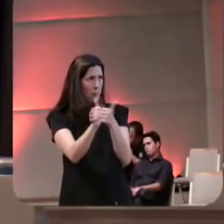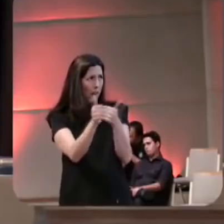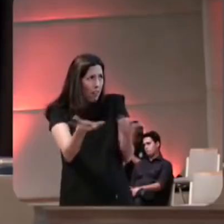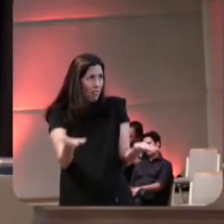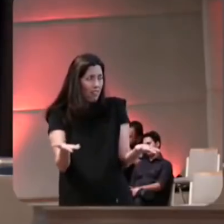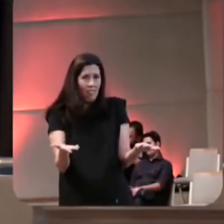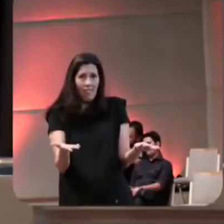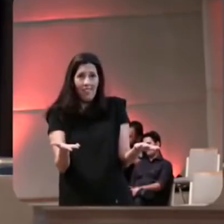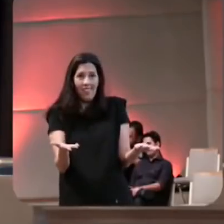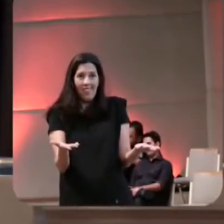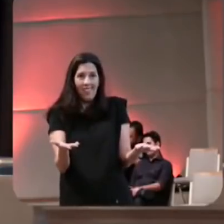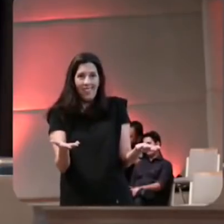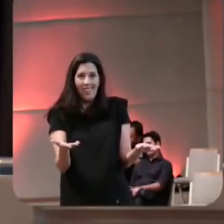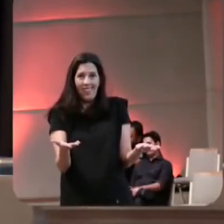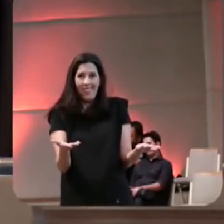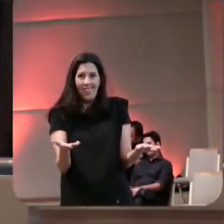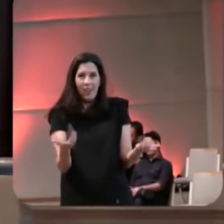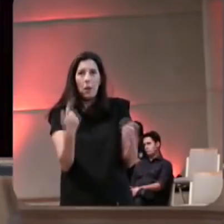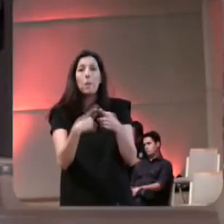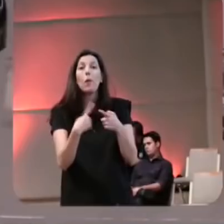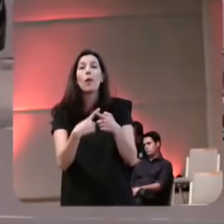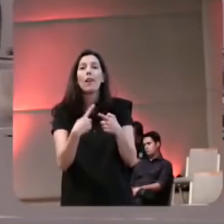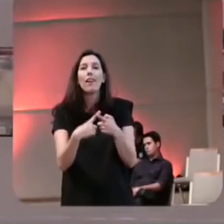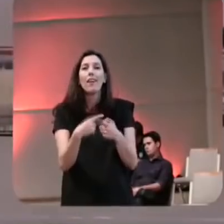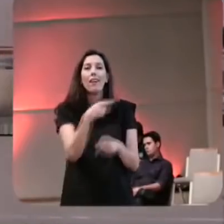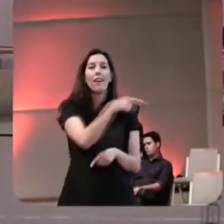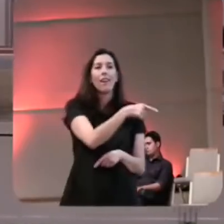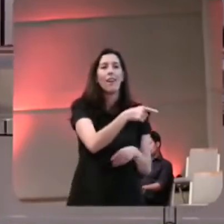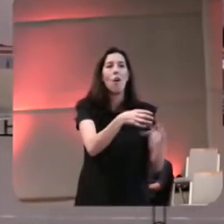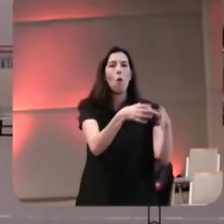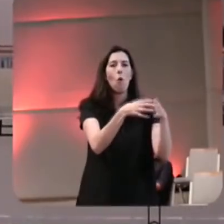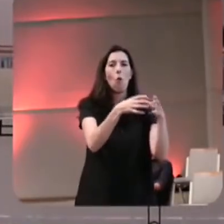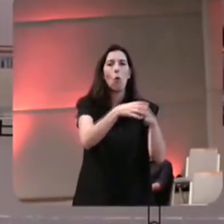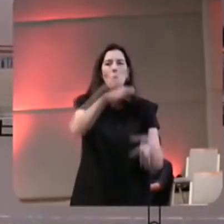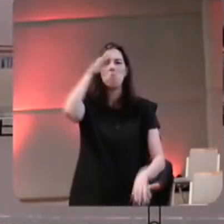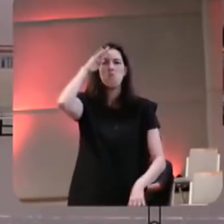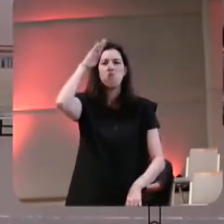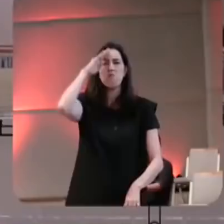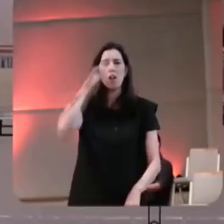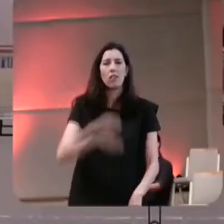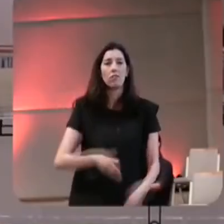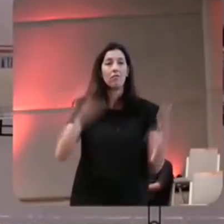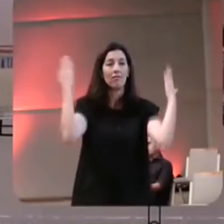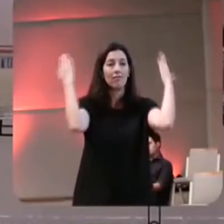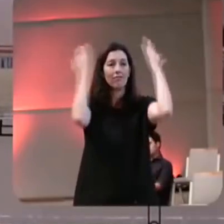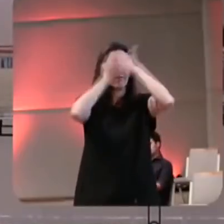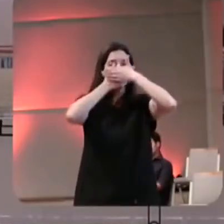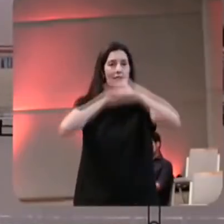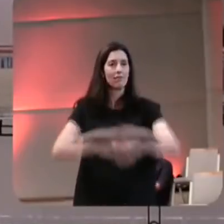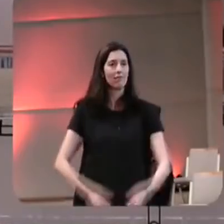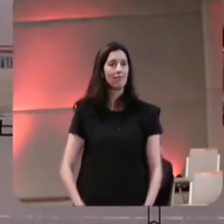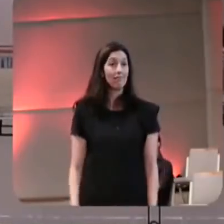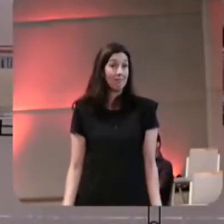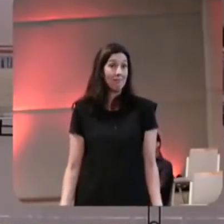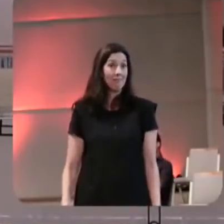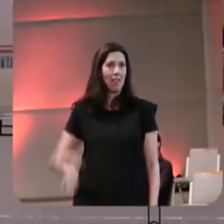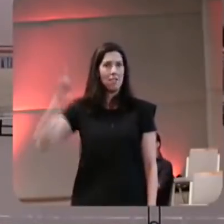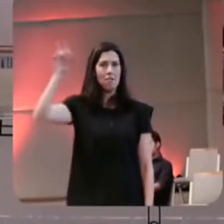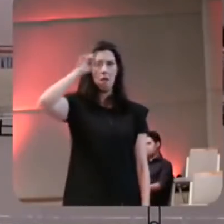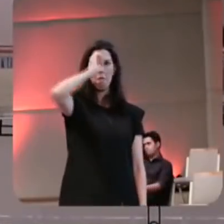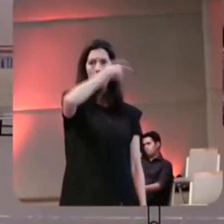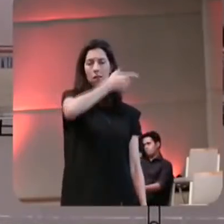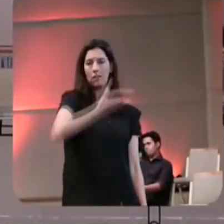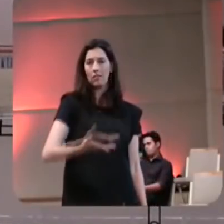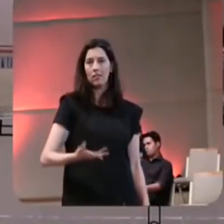Sabe, nem sempre a gente vai ver anjos voando no céu, mas a gente vai ser capaz de discernir o mover do